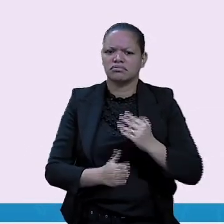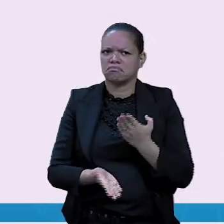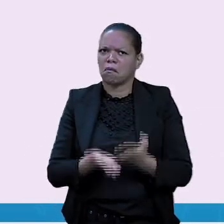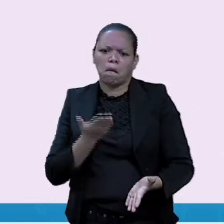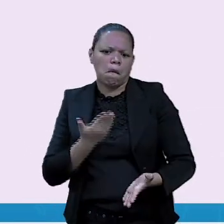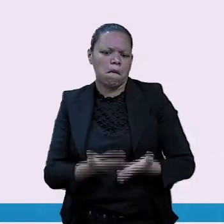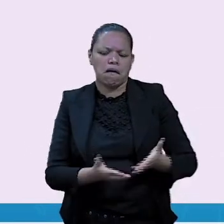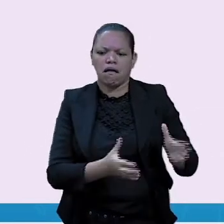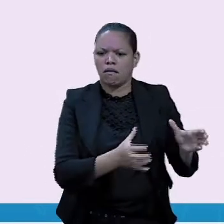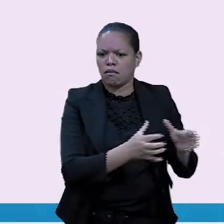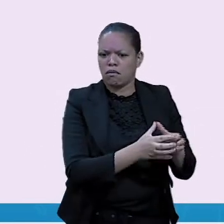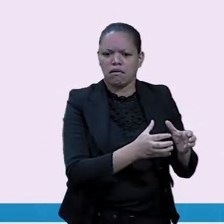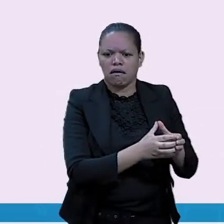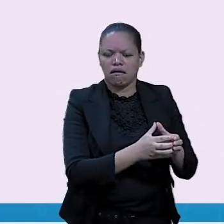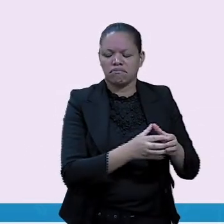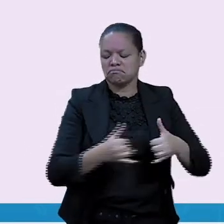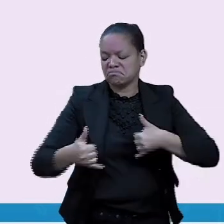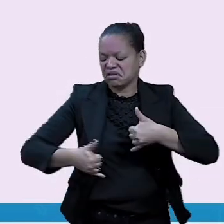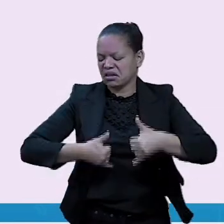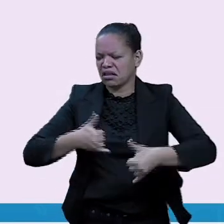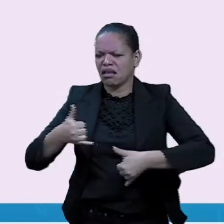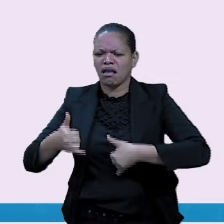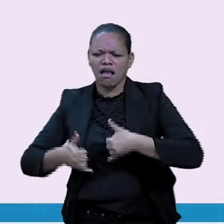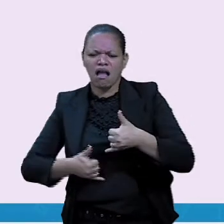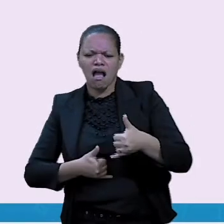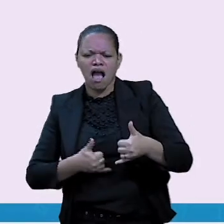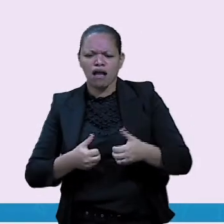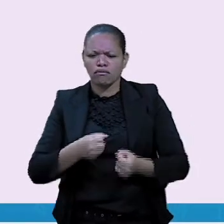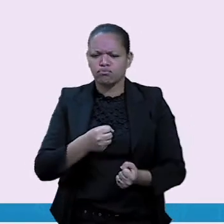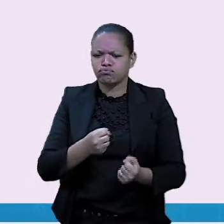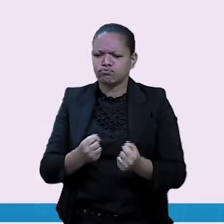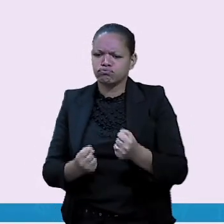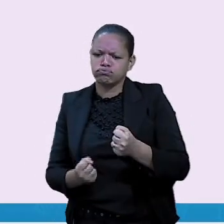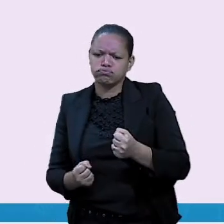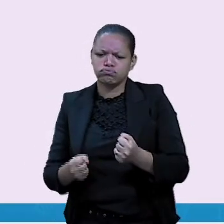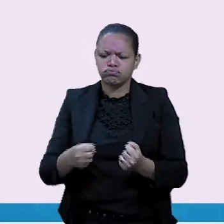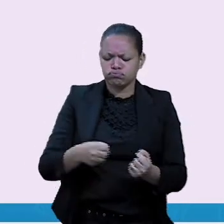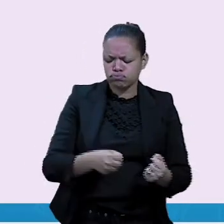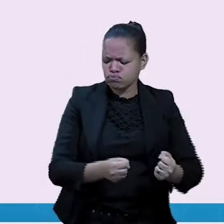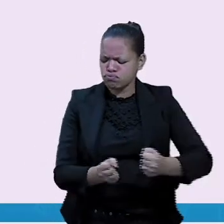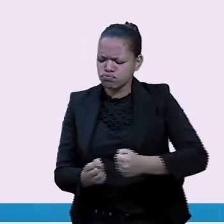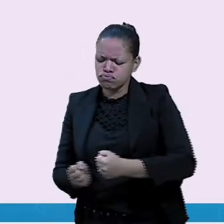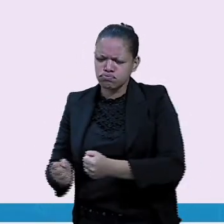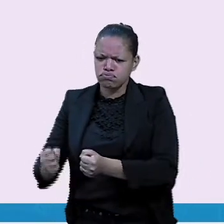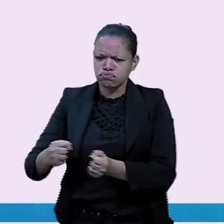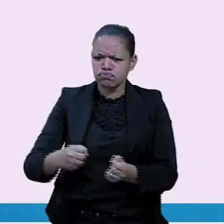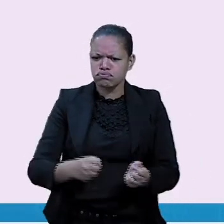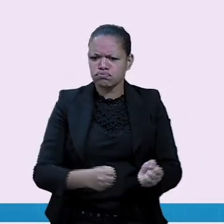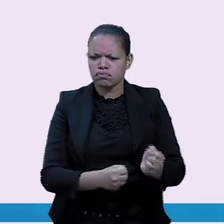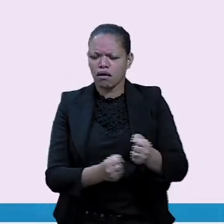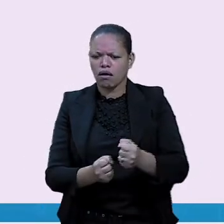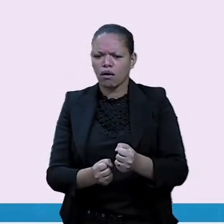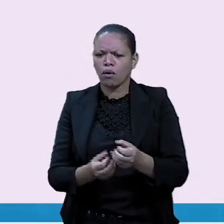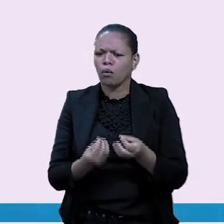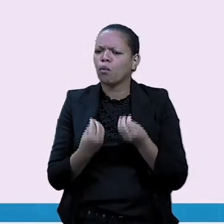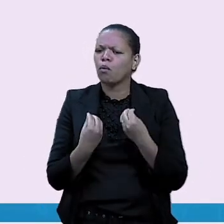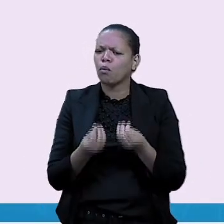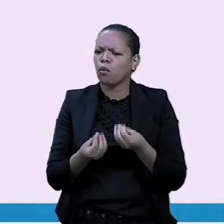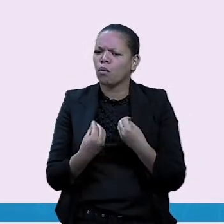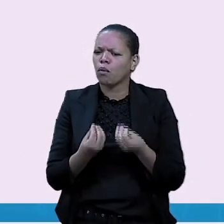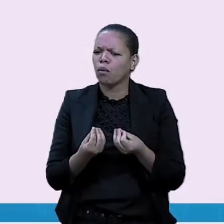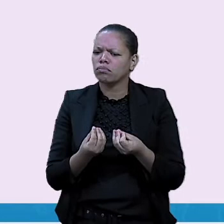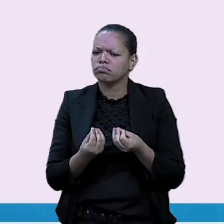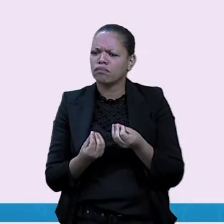de carrinho, você está lá na sua pista, fez lá a sua pista e está passando com o carrinho. Como é que você brinca?